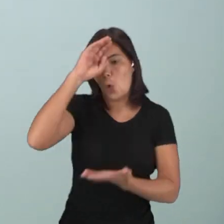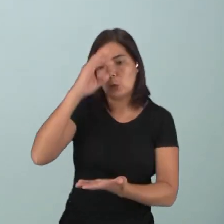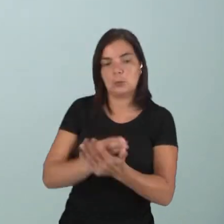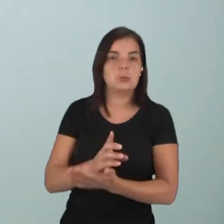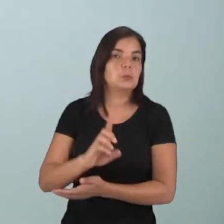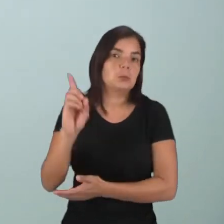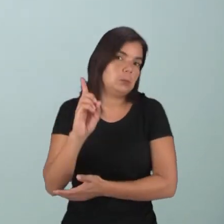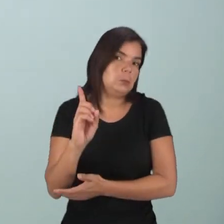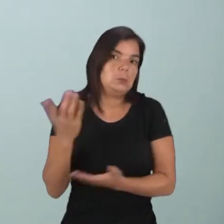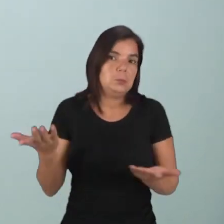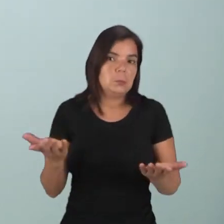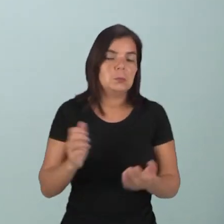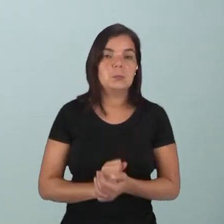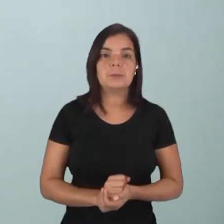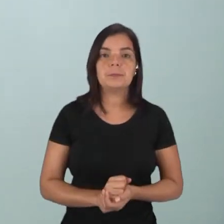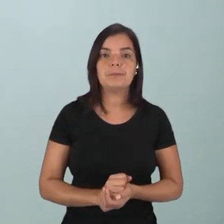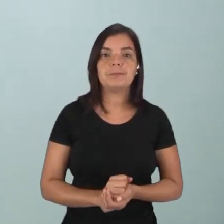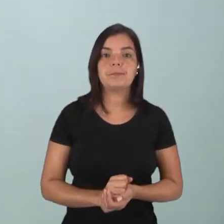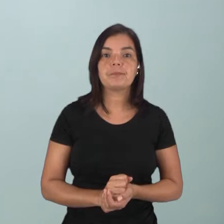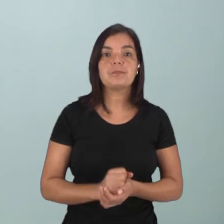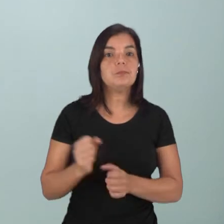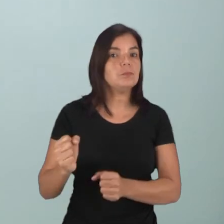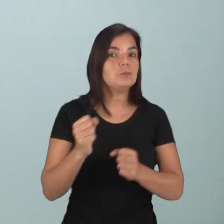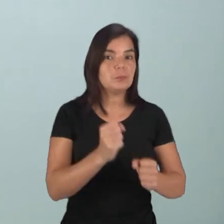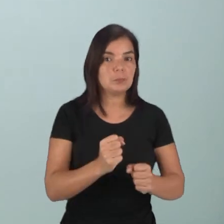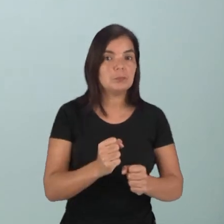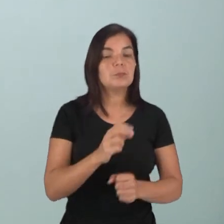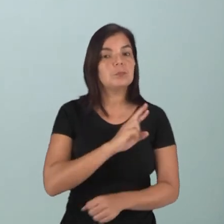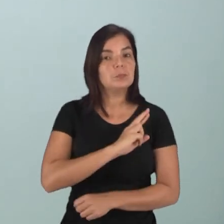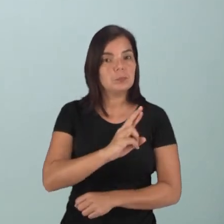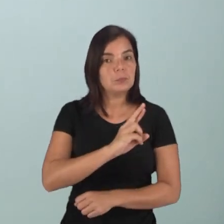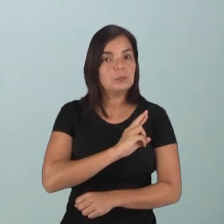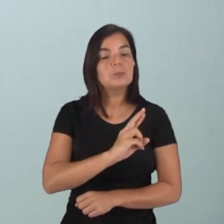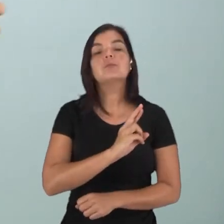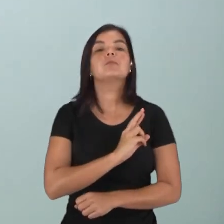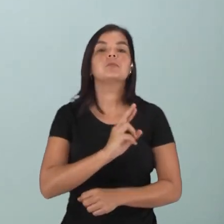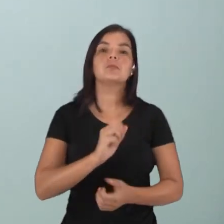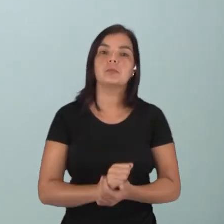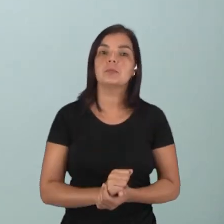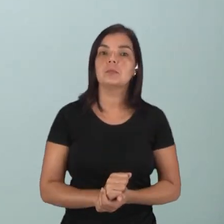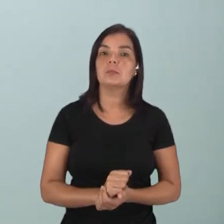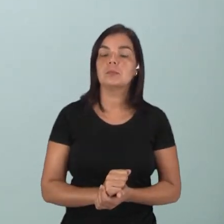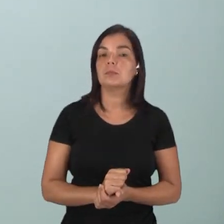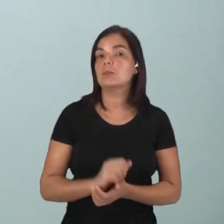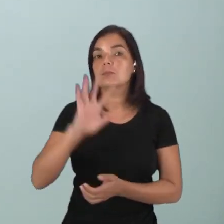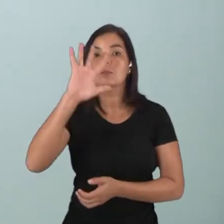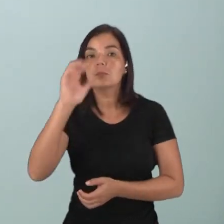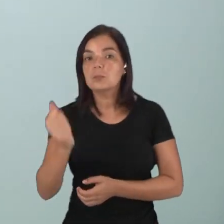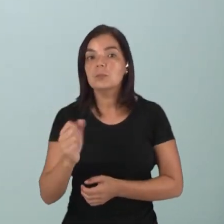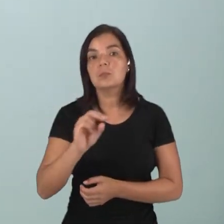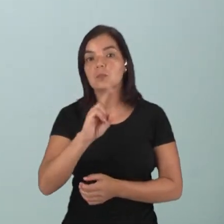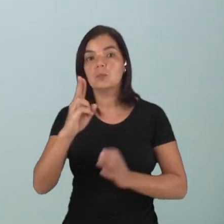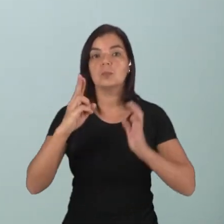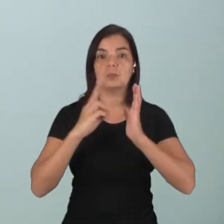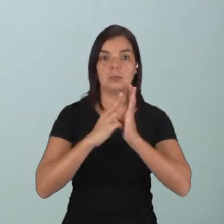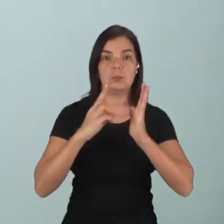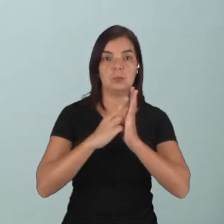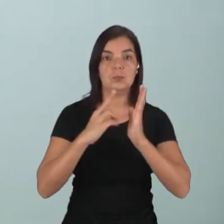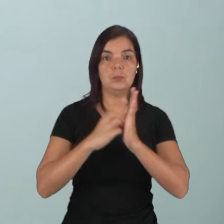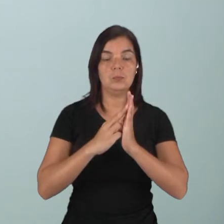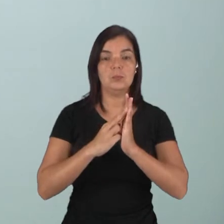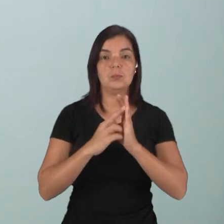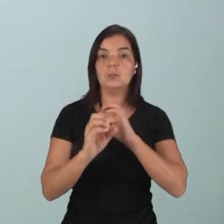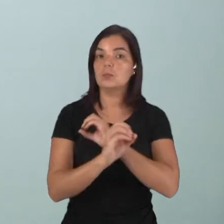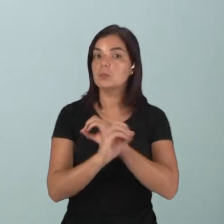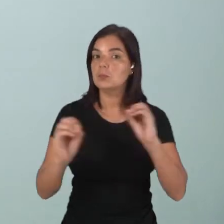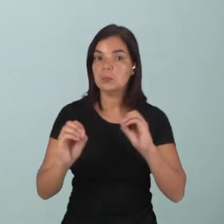né? ele é posicionado por uma religião de nação África ou indígena, não, ele se torna